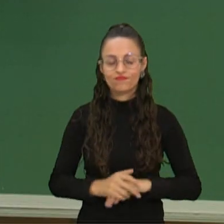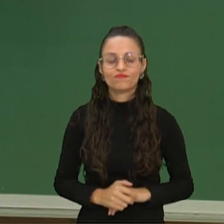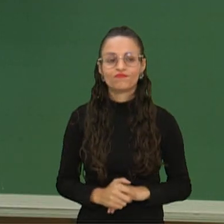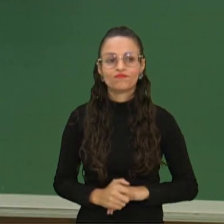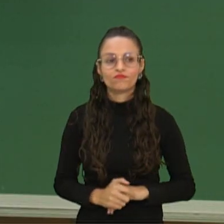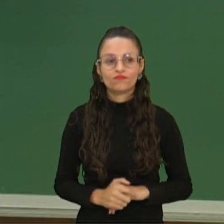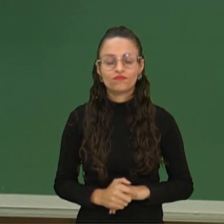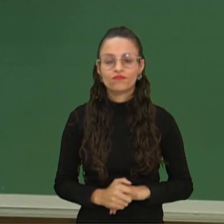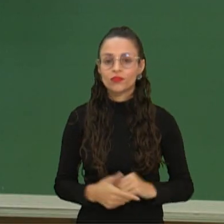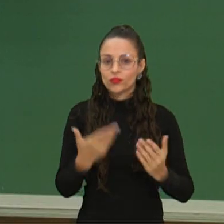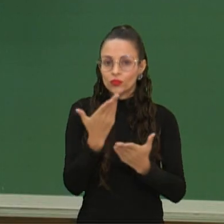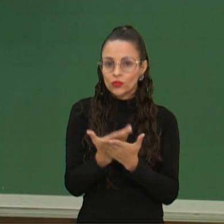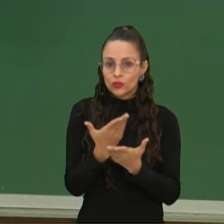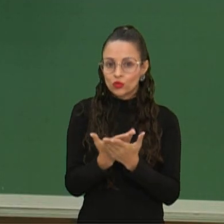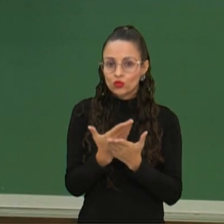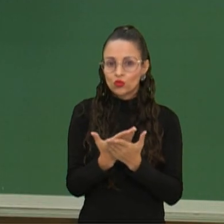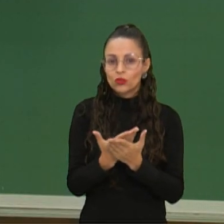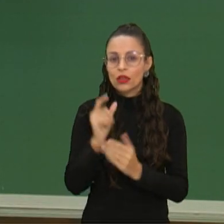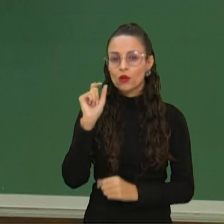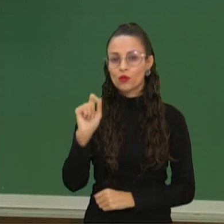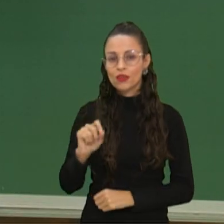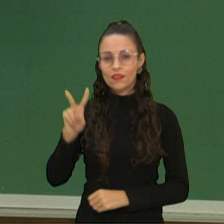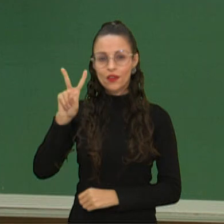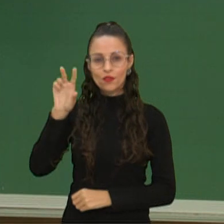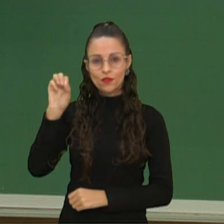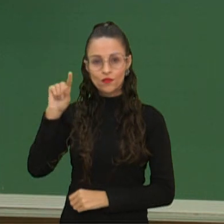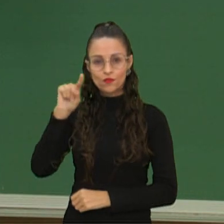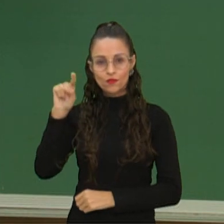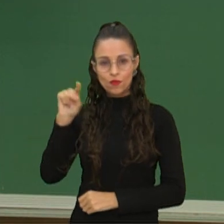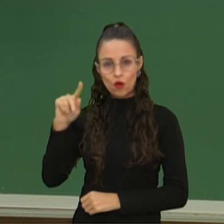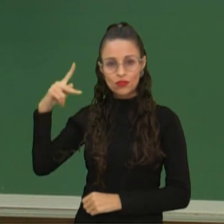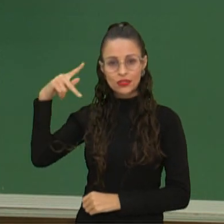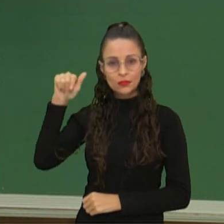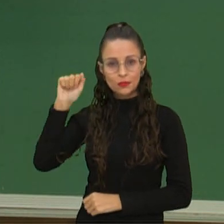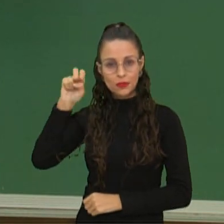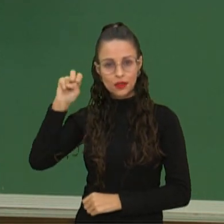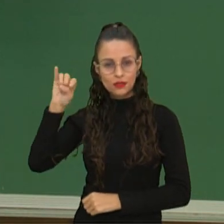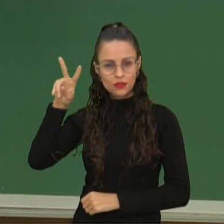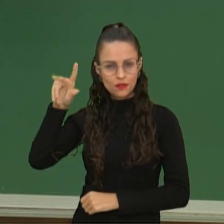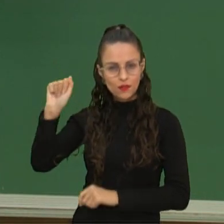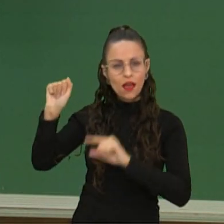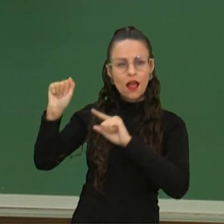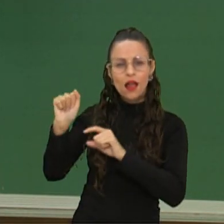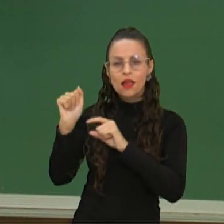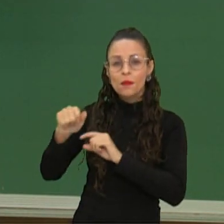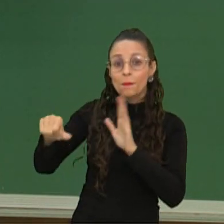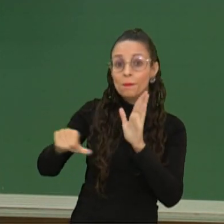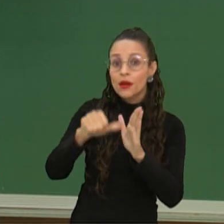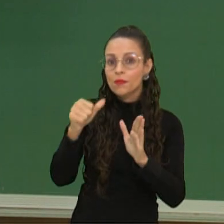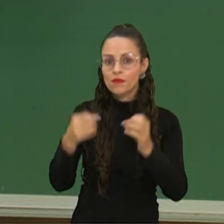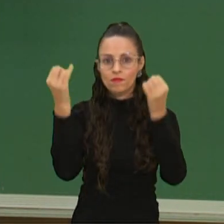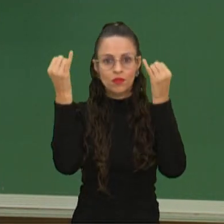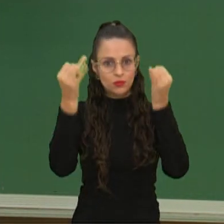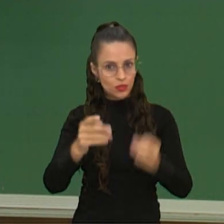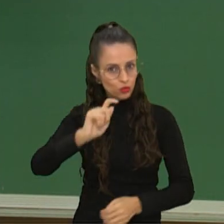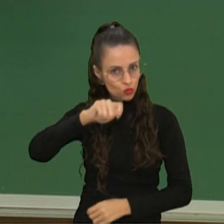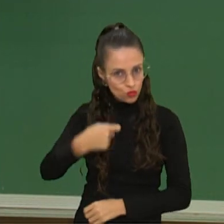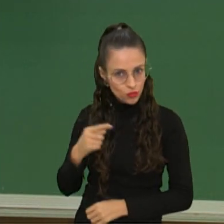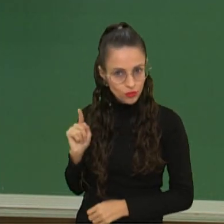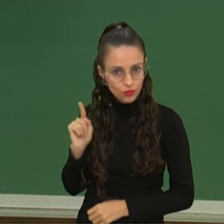nós vamos estudar a voz passiva, então é a primeira vez que a gente vai falar sobre esse assunto, tá bom? Alright, let's move